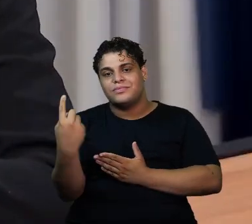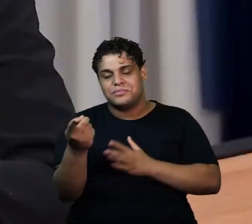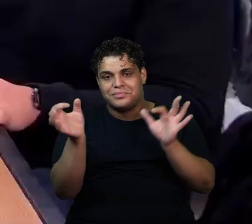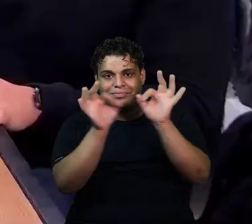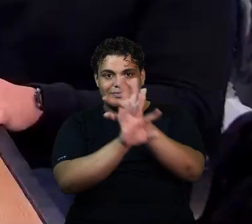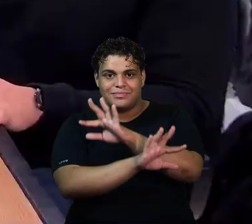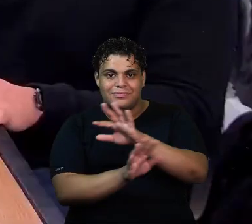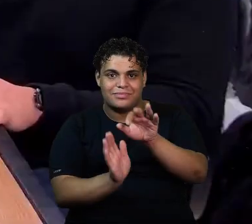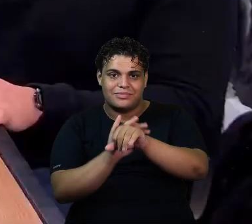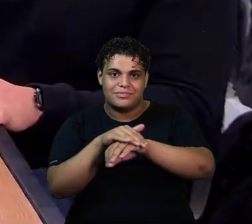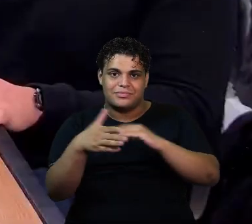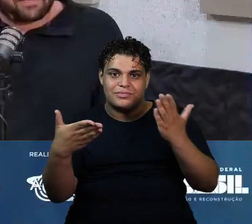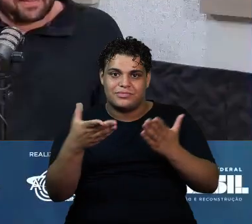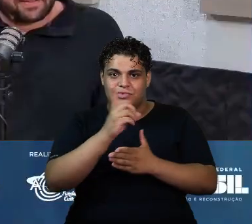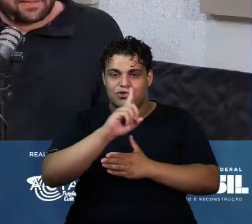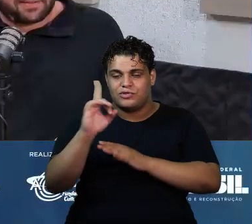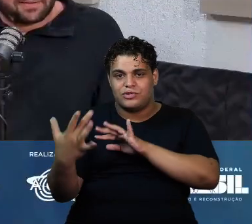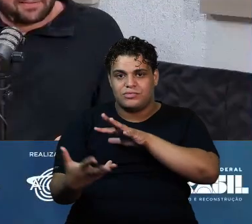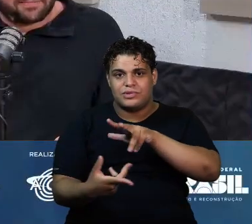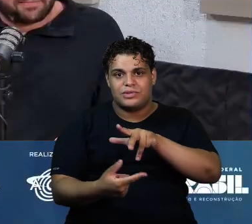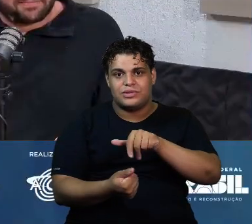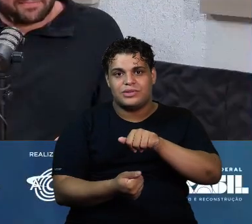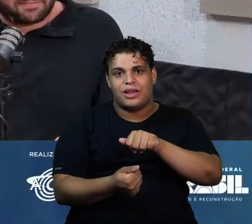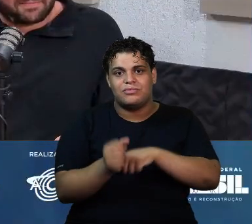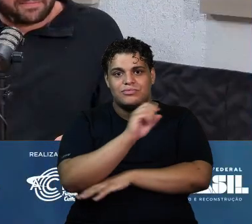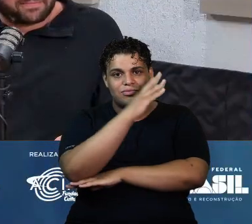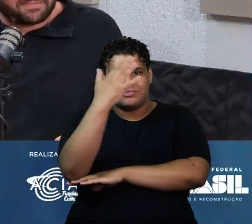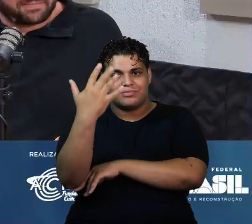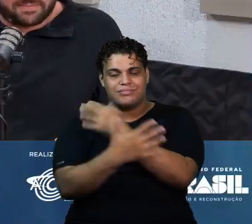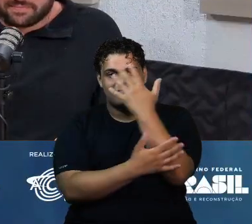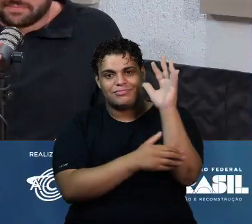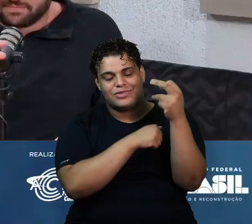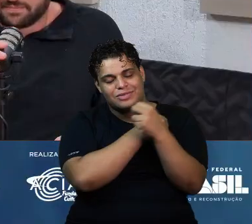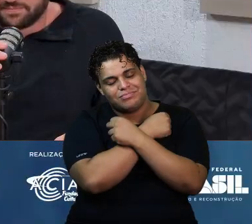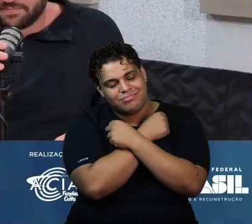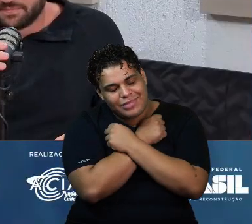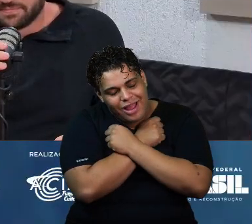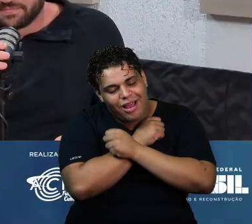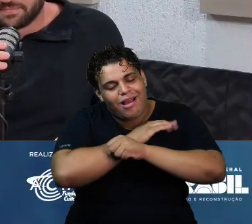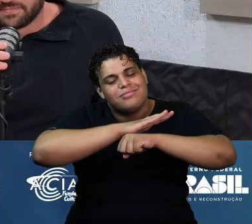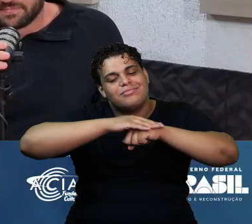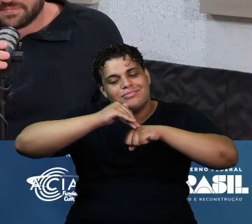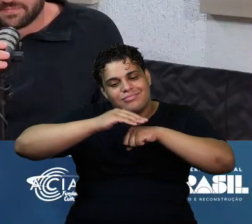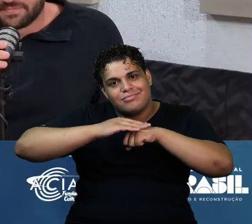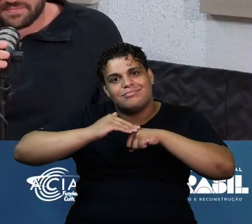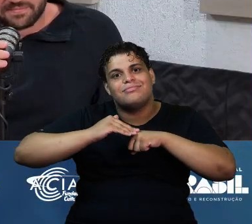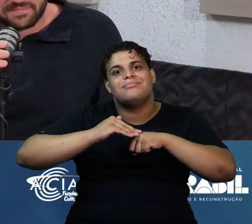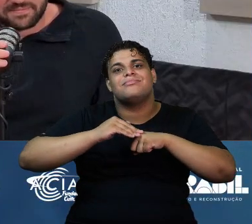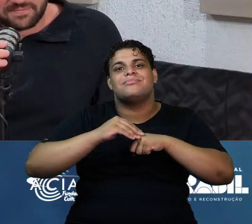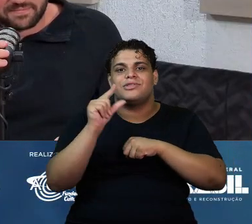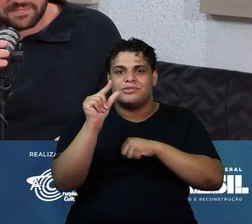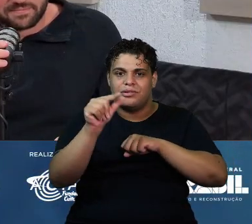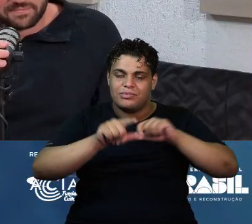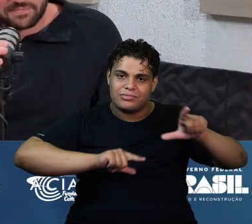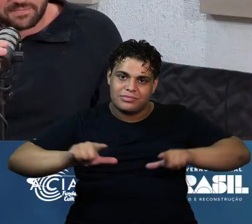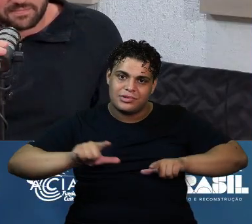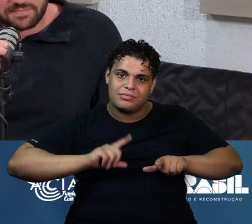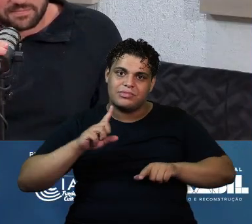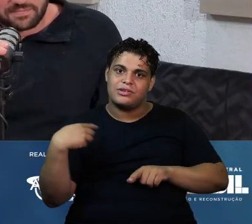de hoje no Dia Mundial do Meio Ambiente, deixando nosso abraço, nosso carinho e um pouquinho do trabalho que a gente